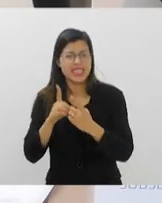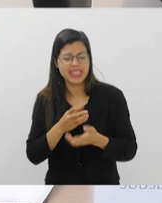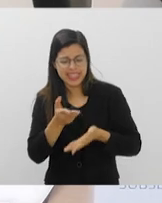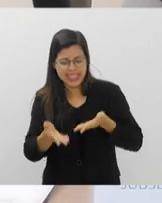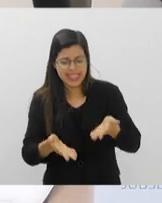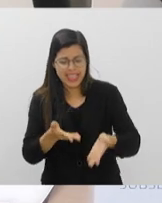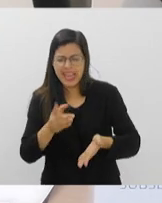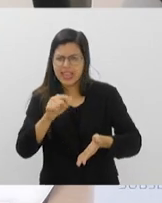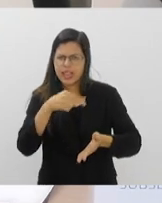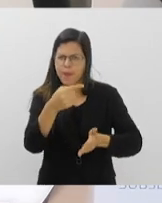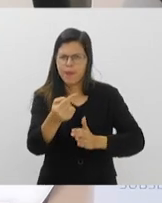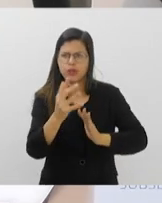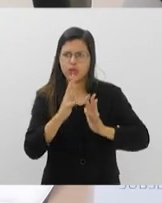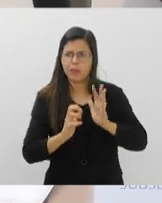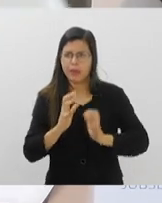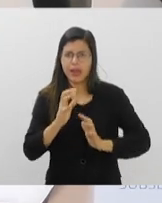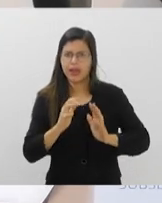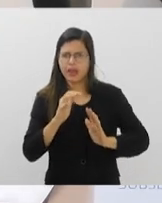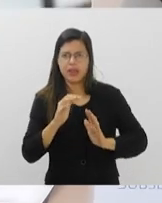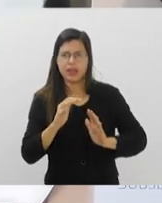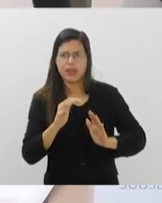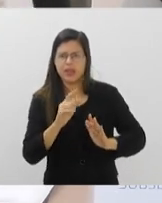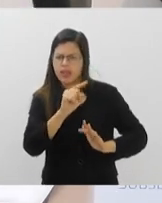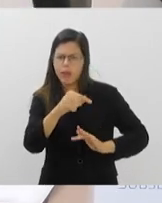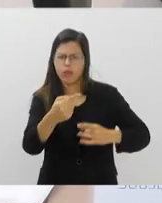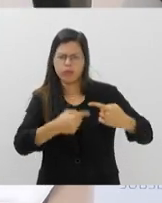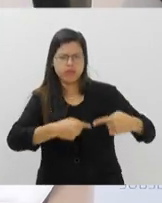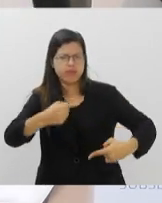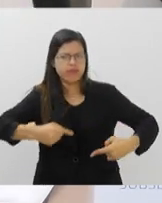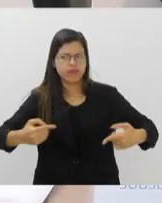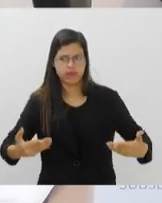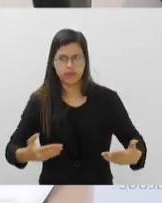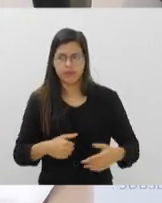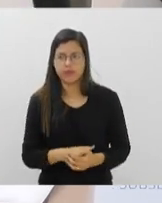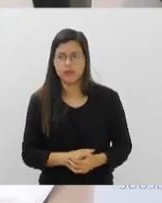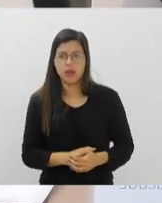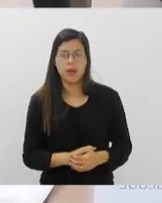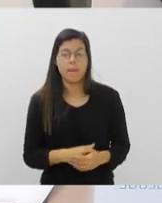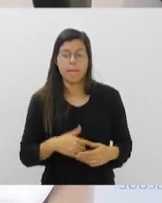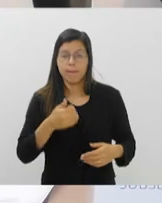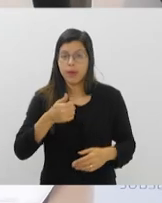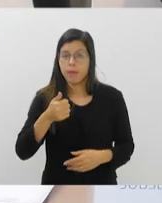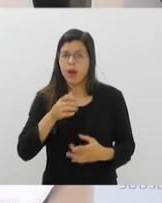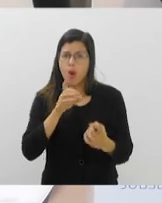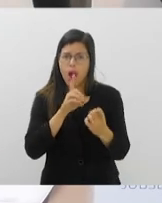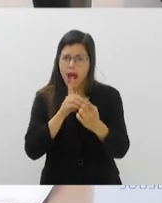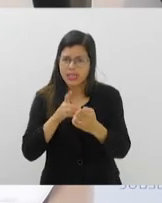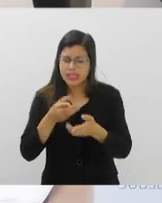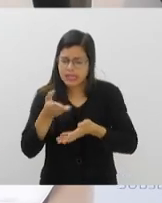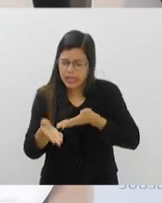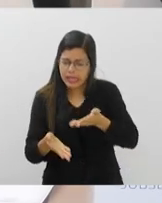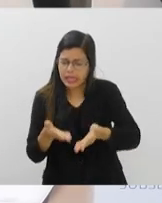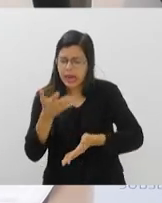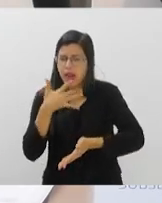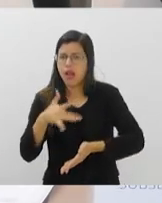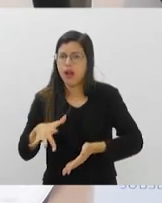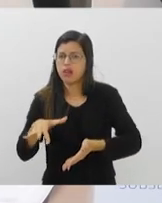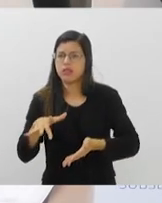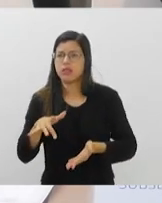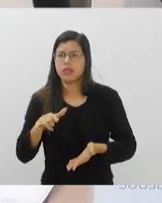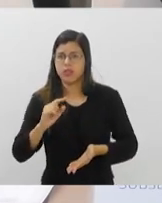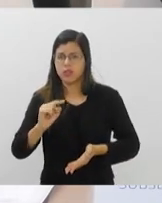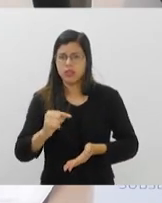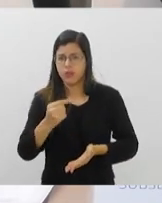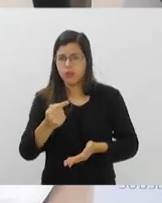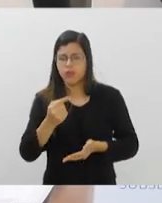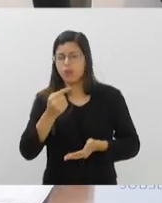dar prioridade a quem tem que ter prioridade depois a gente briga com quem tem que brigar Mas vamos atender as crianças tá faltando isso aqui vamos atender e depois